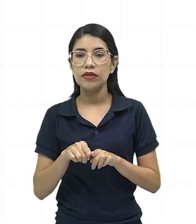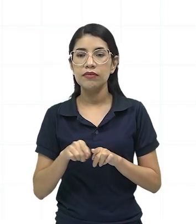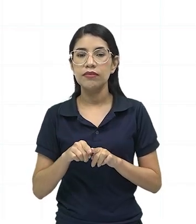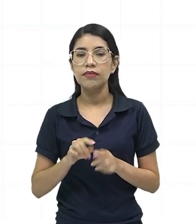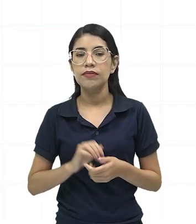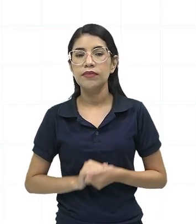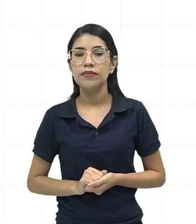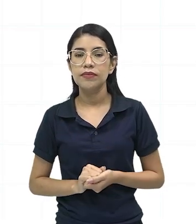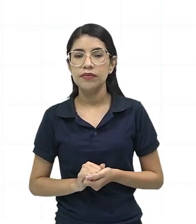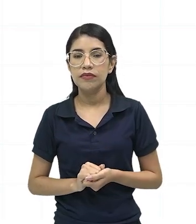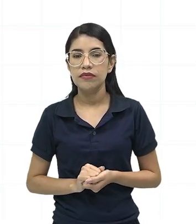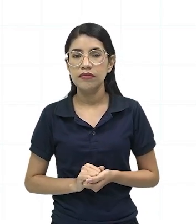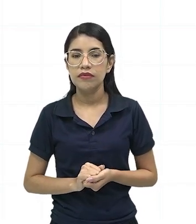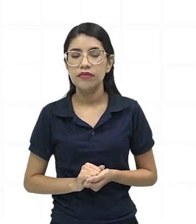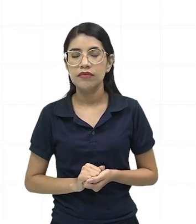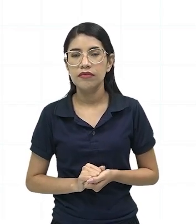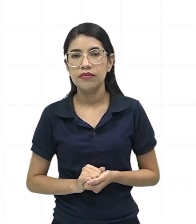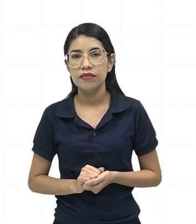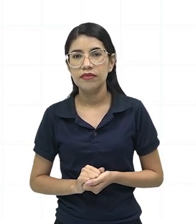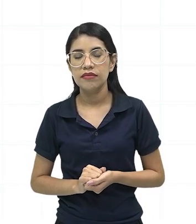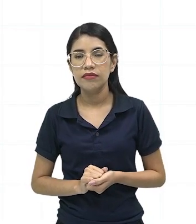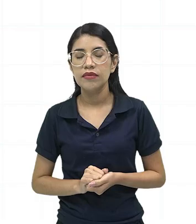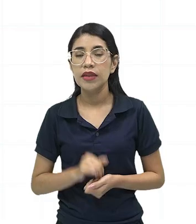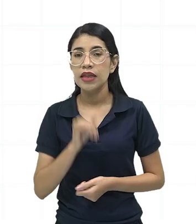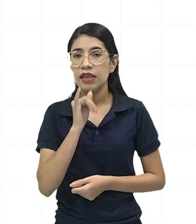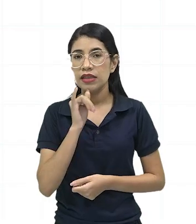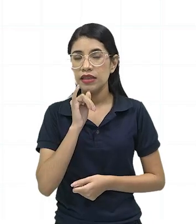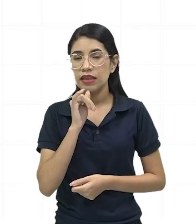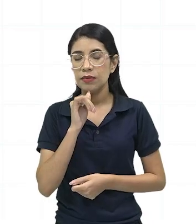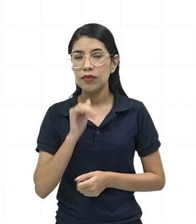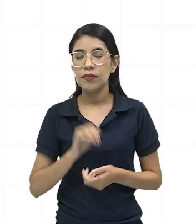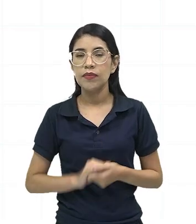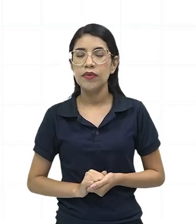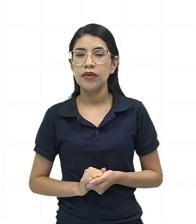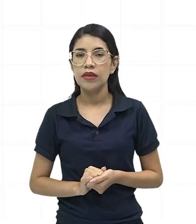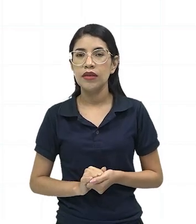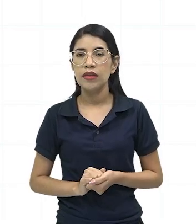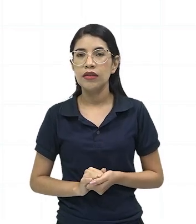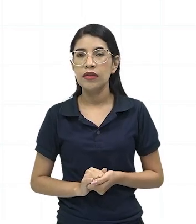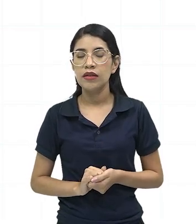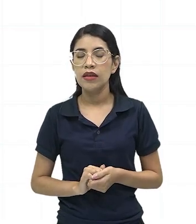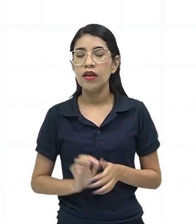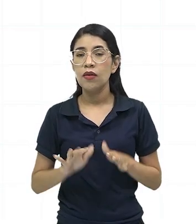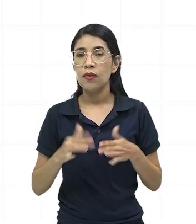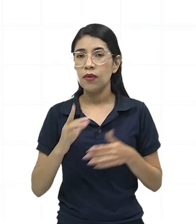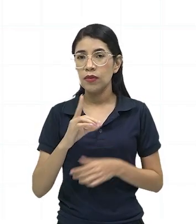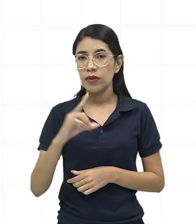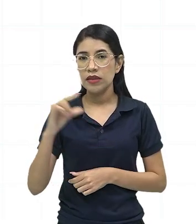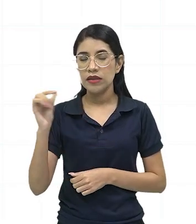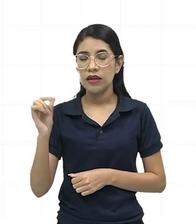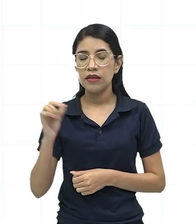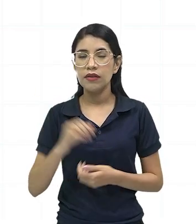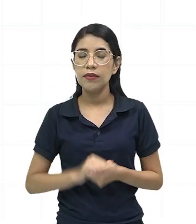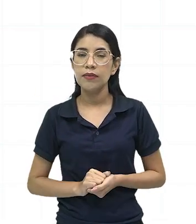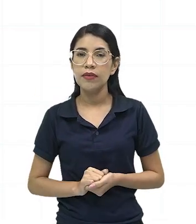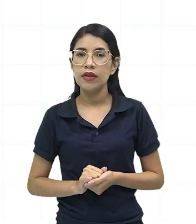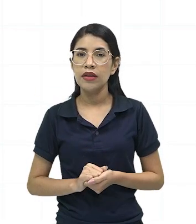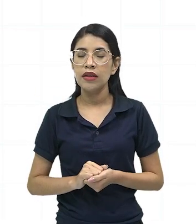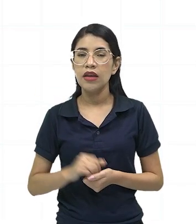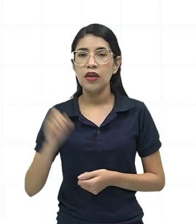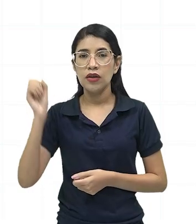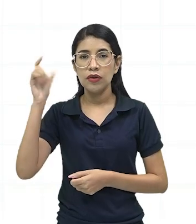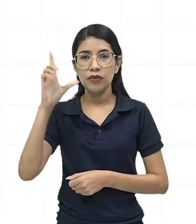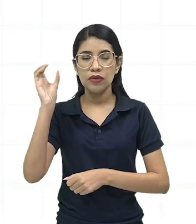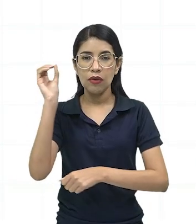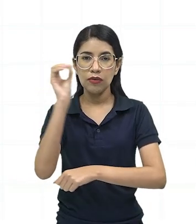vai. Então olha lá, eu tenho lá o quando. Ele saiu quando o sol se pôs. Eu quero